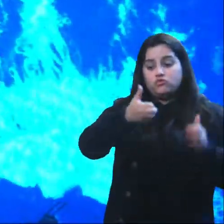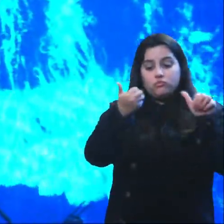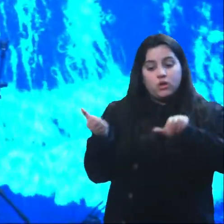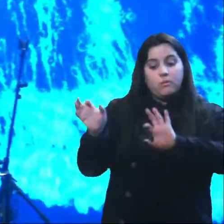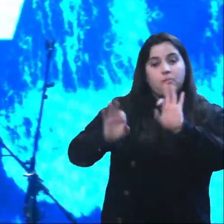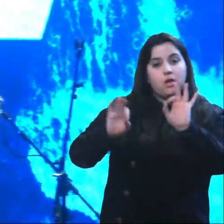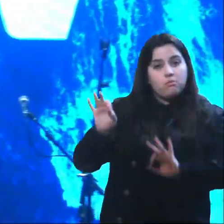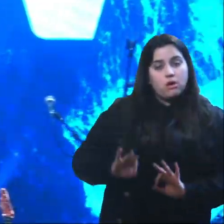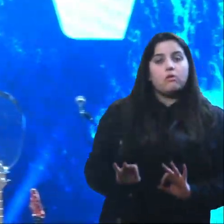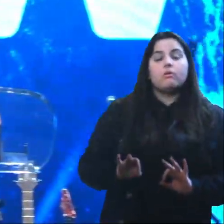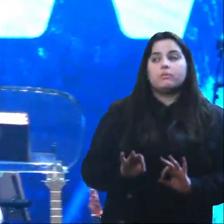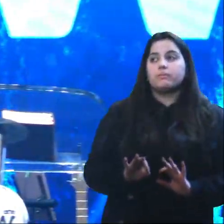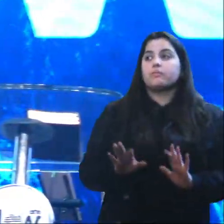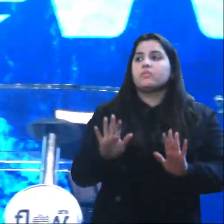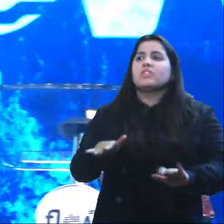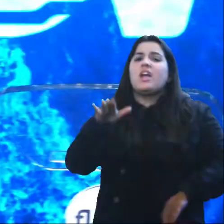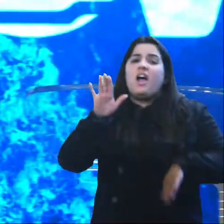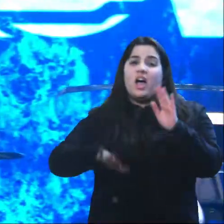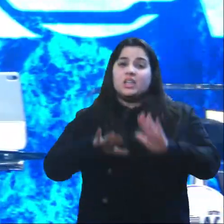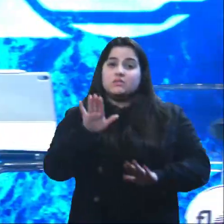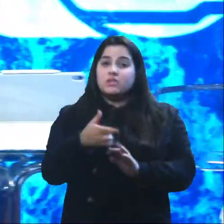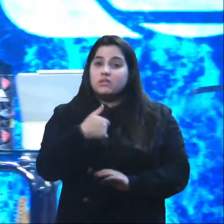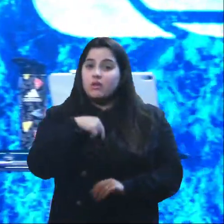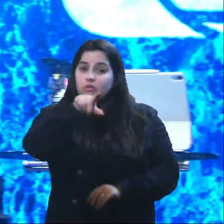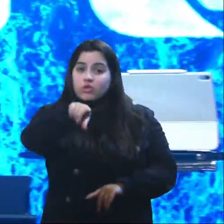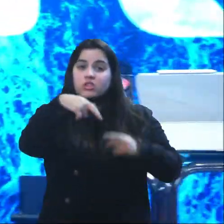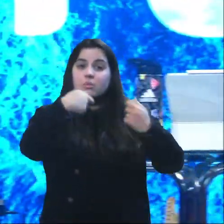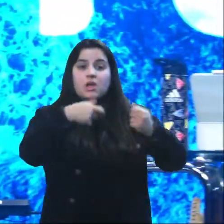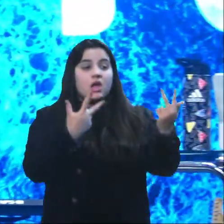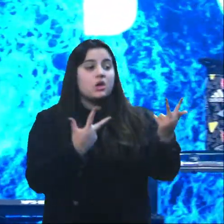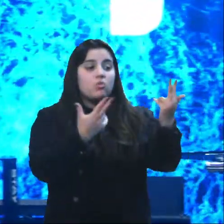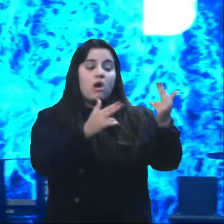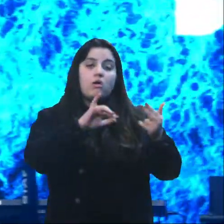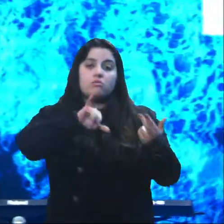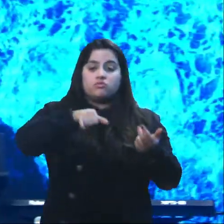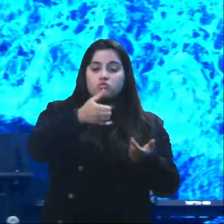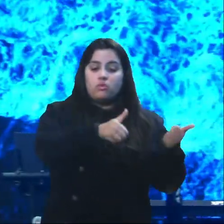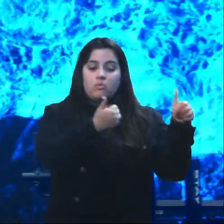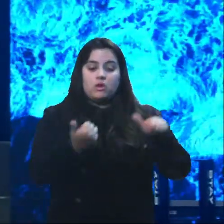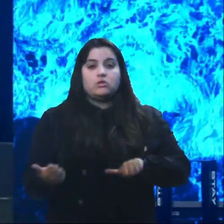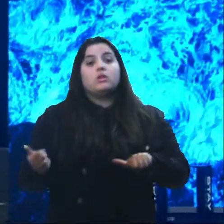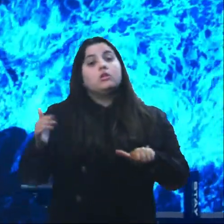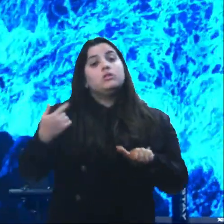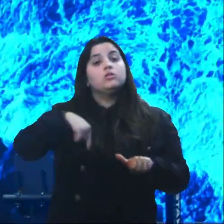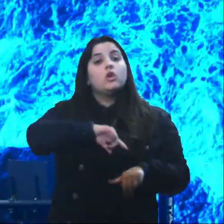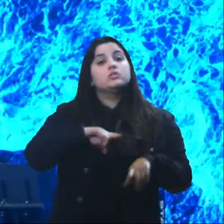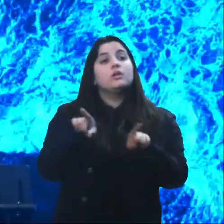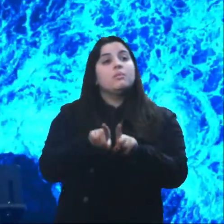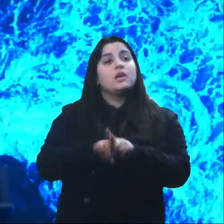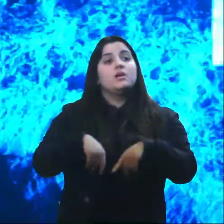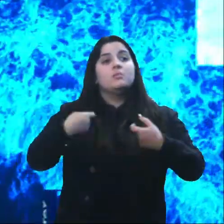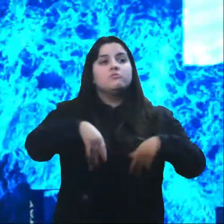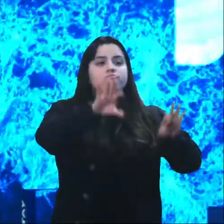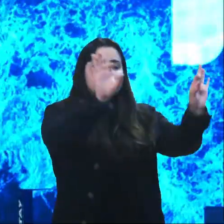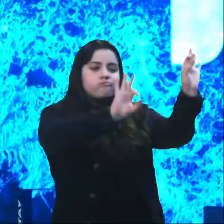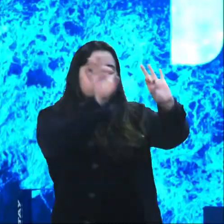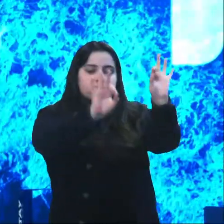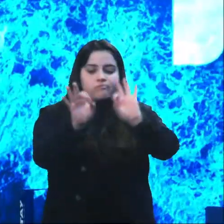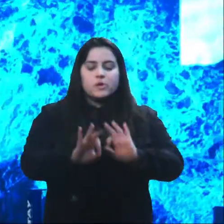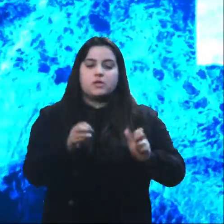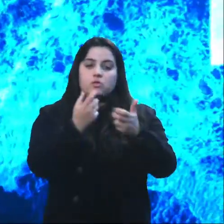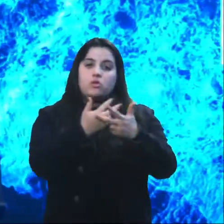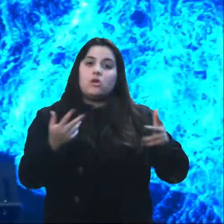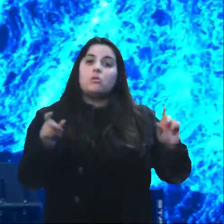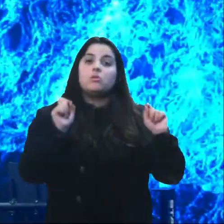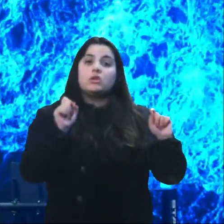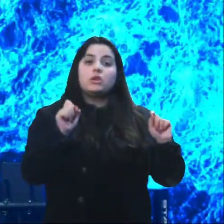você temos que ser como João Batista, nós temos que preparar o caminho para que as pessoas possam se